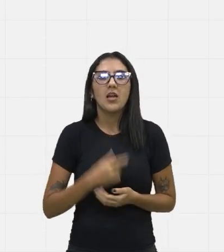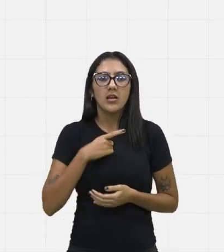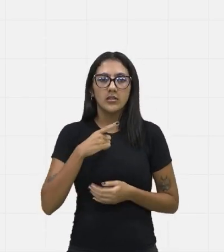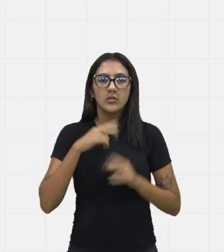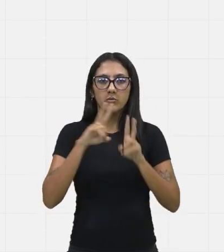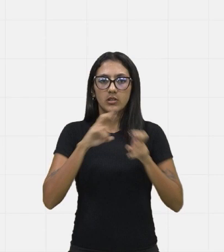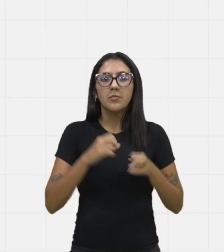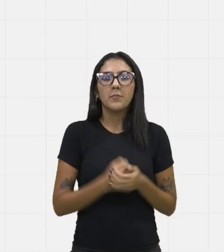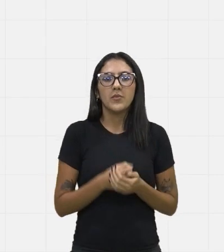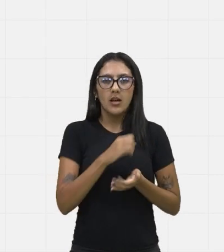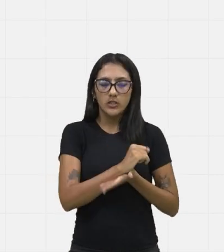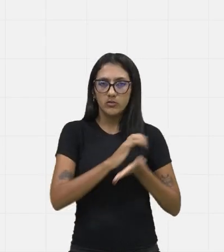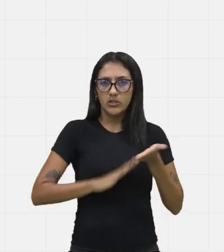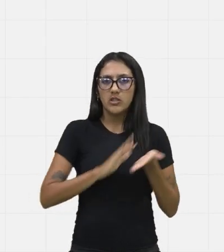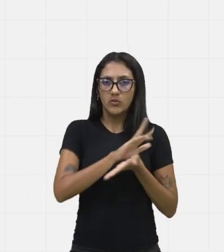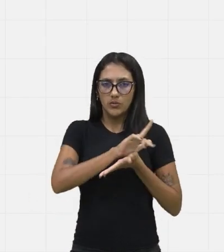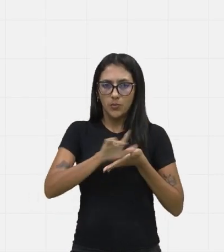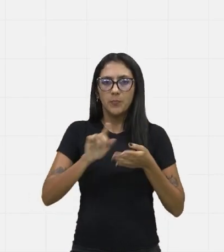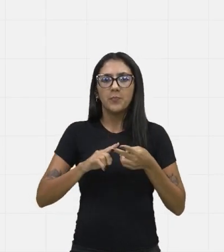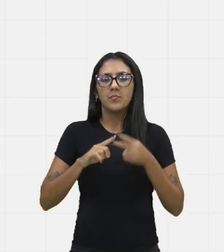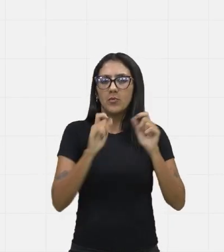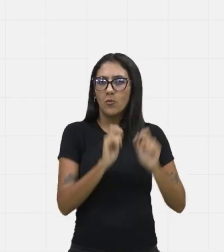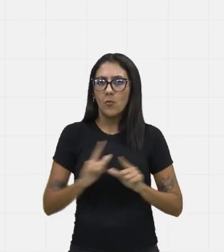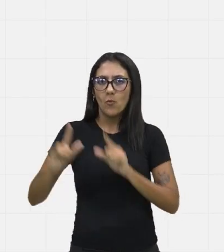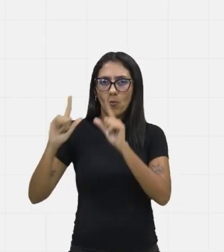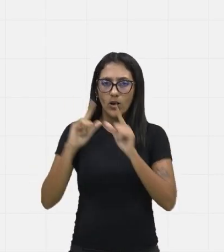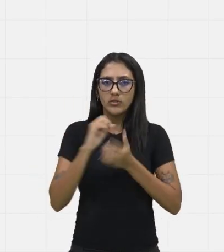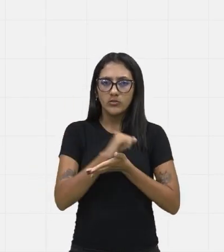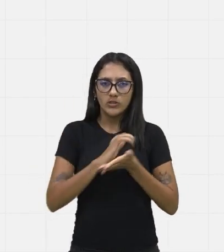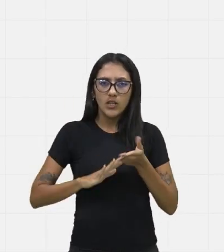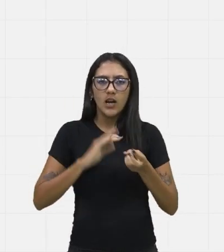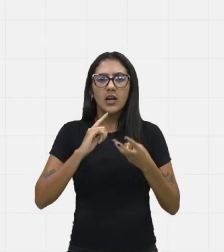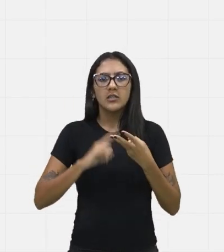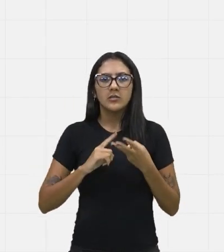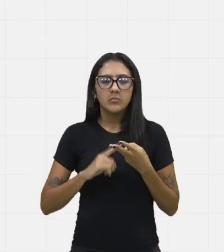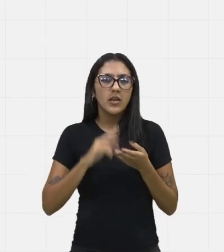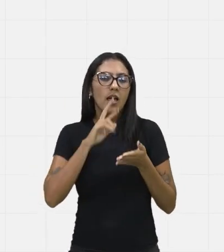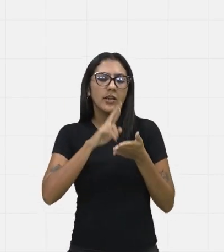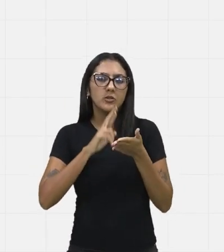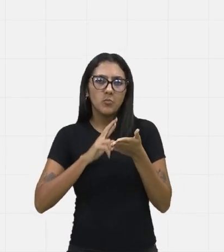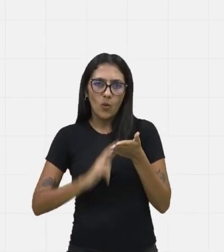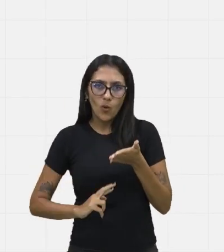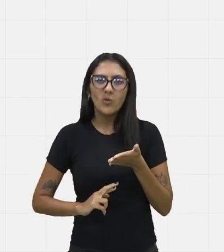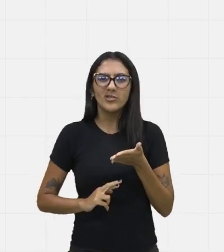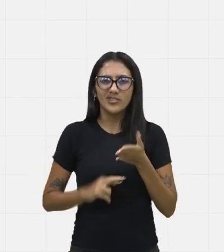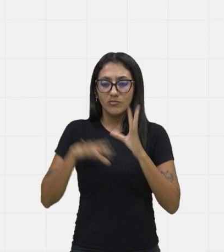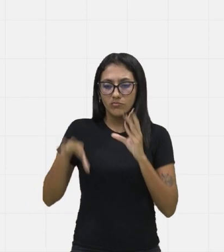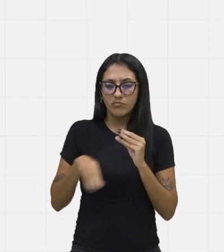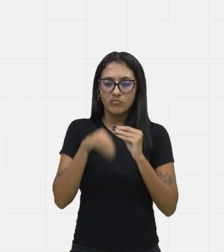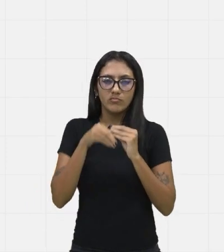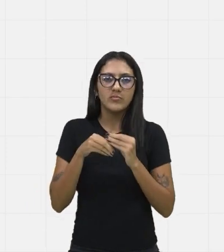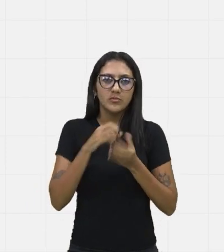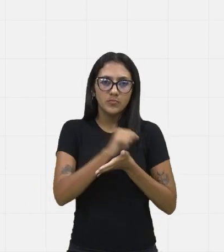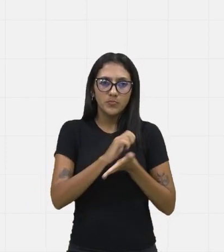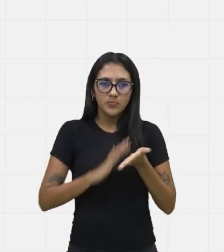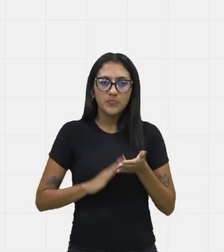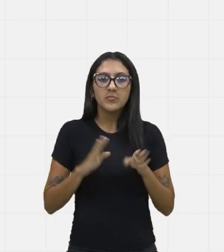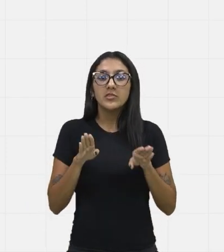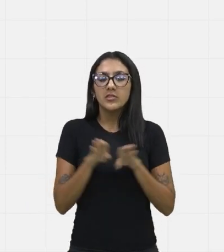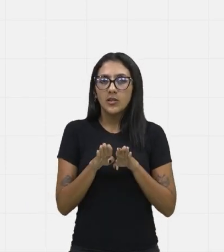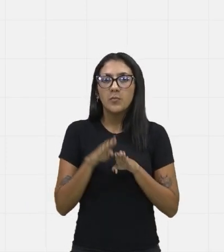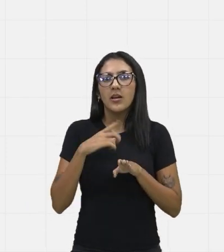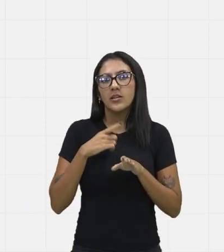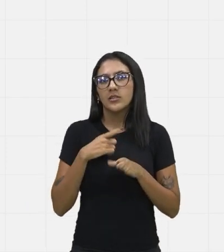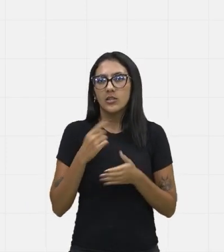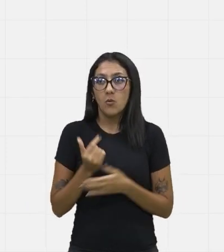diversificada e aí a gente tem quadros de atividades, a correção da atividade complementar, a gente também tem a inserção dos projetos